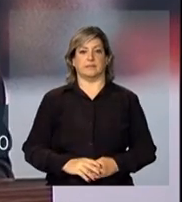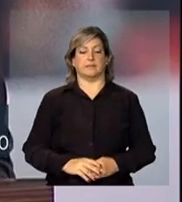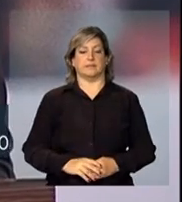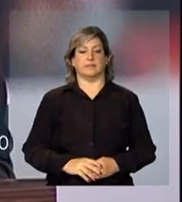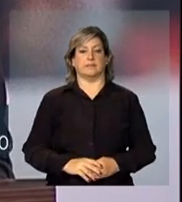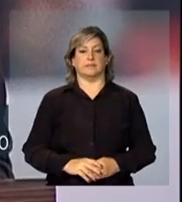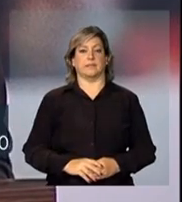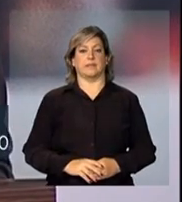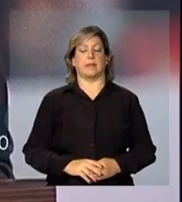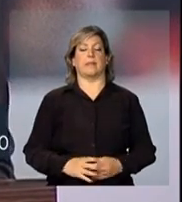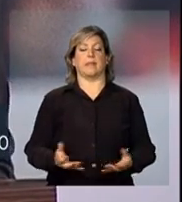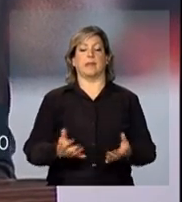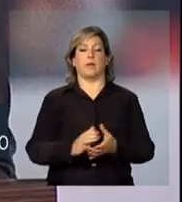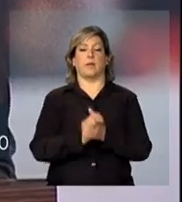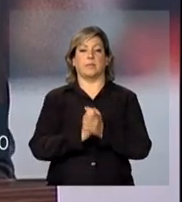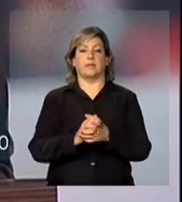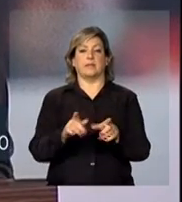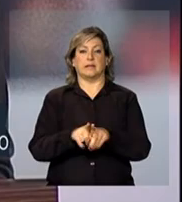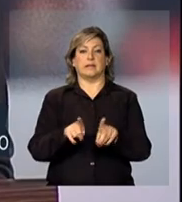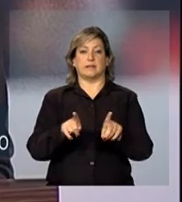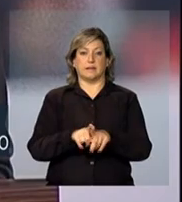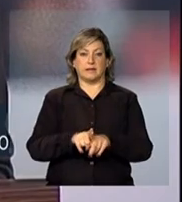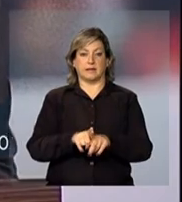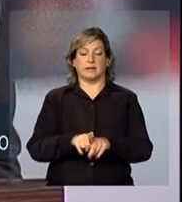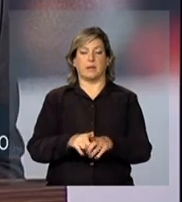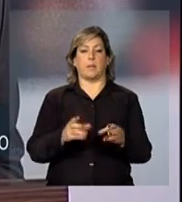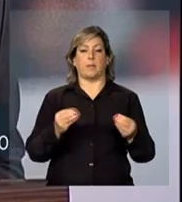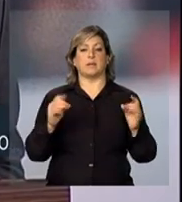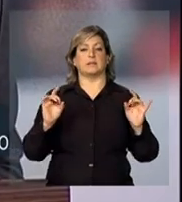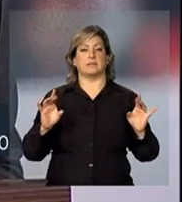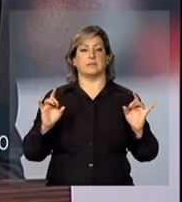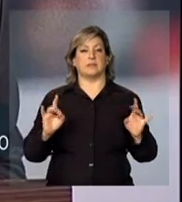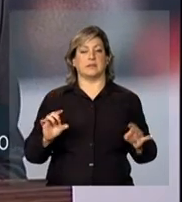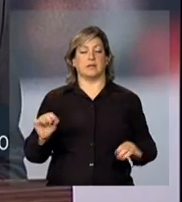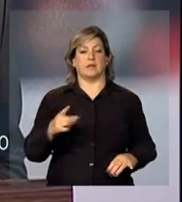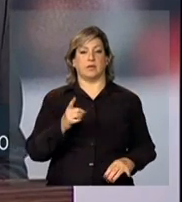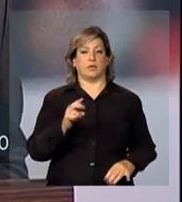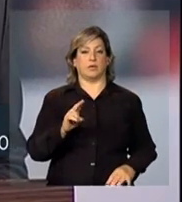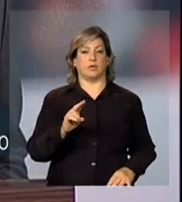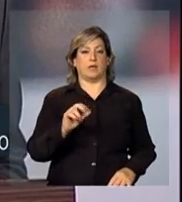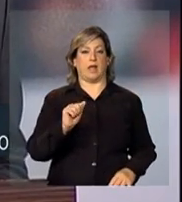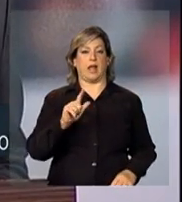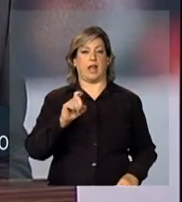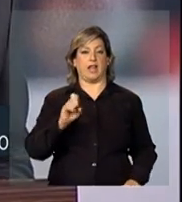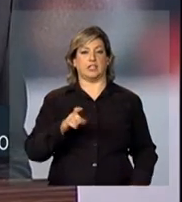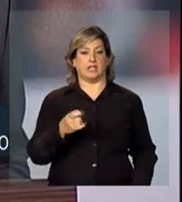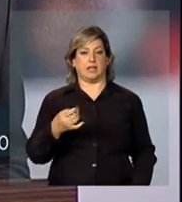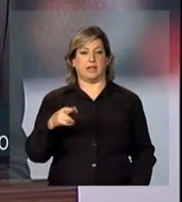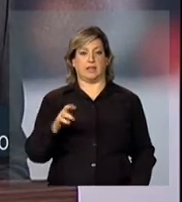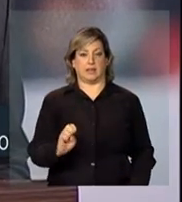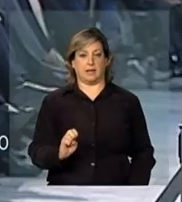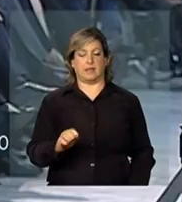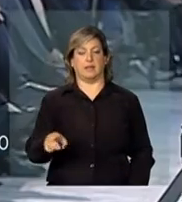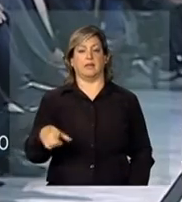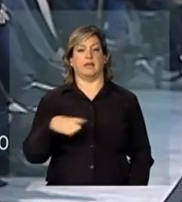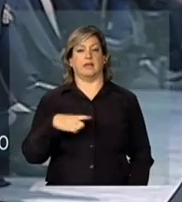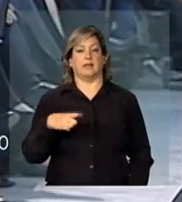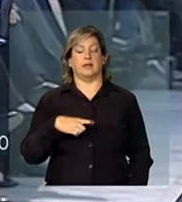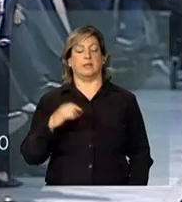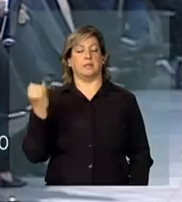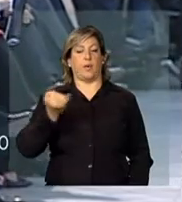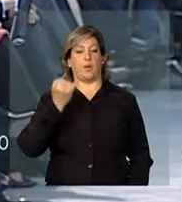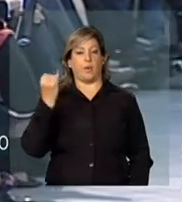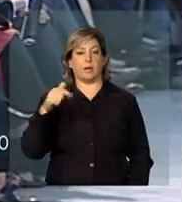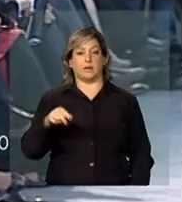quero cumprimentar também de maneira bastante especial ao doutor Alexandre Perroni é uma figura importantíssima nesse